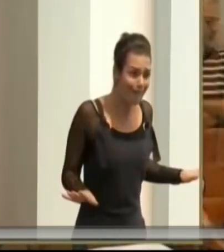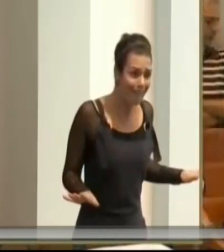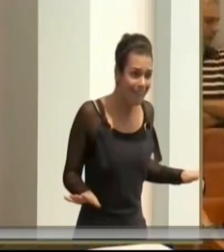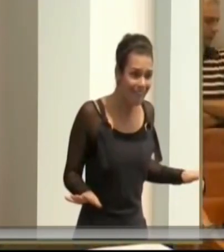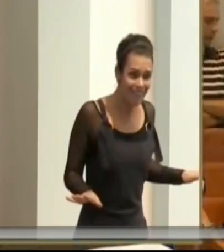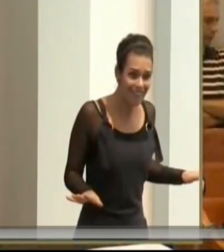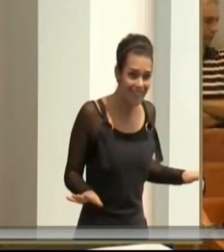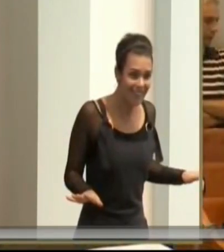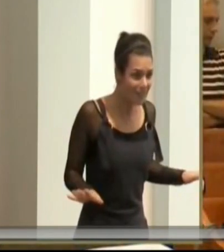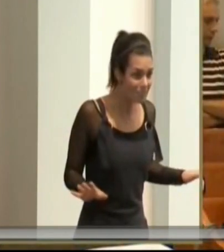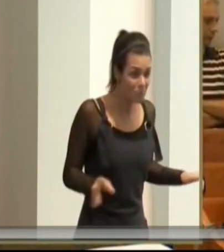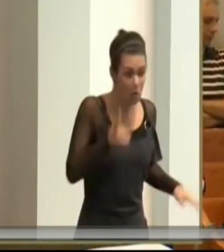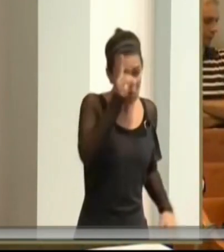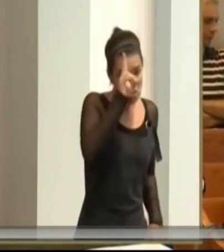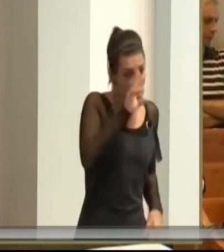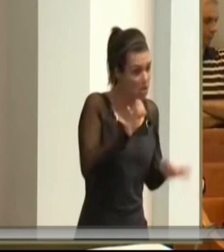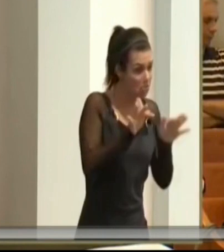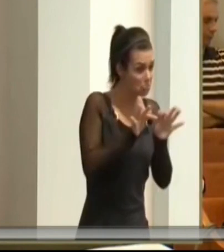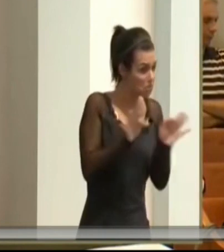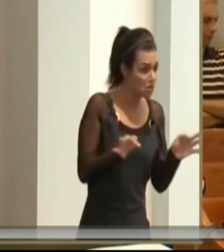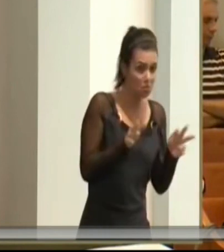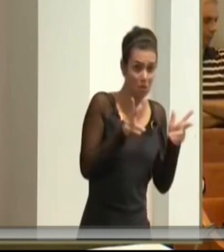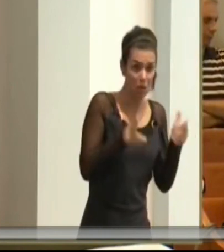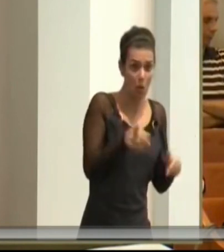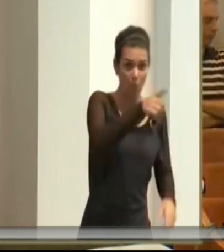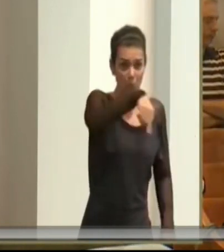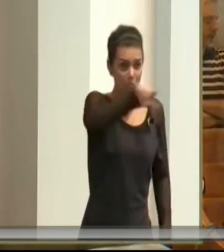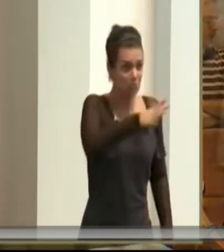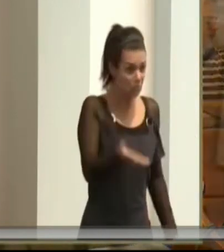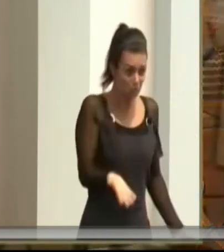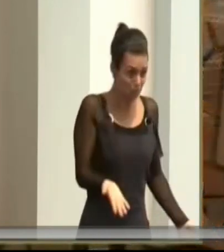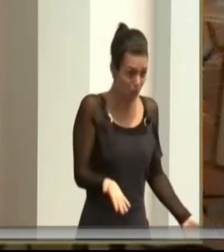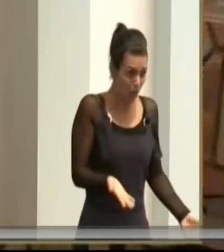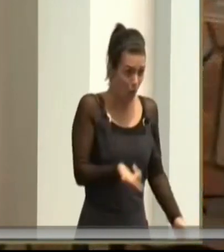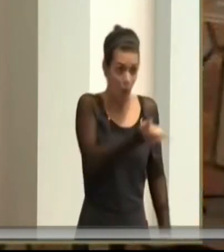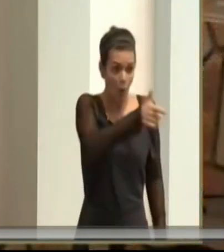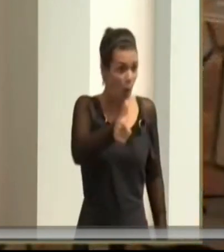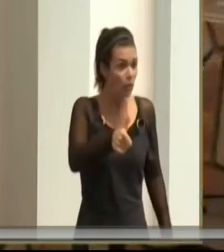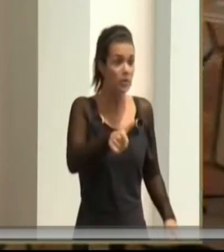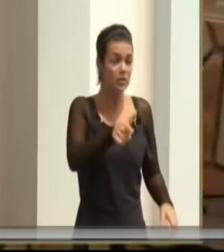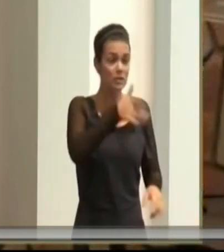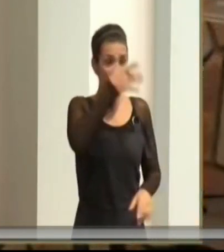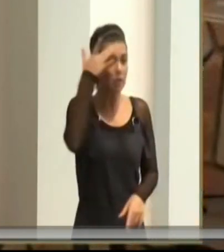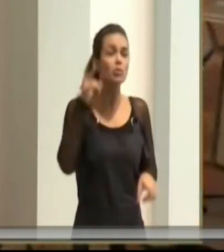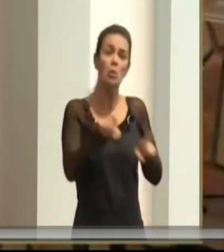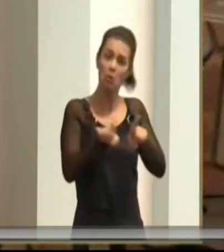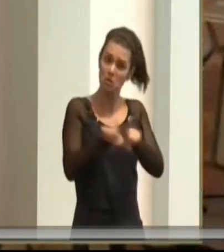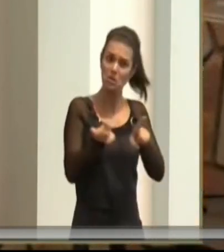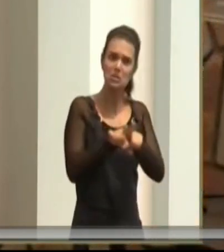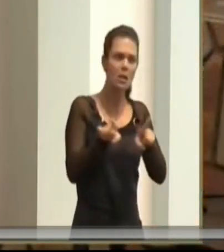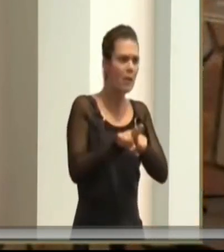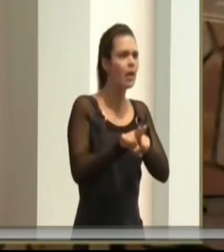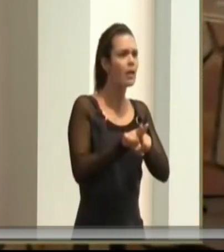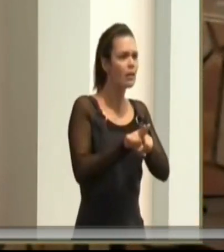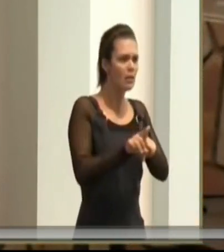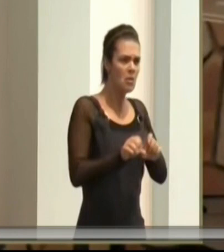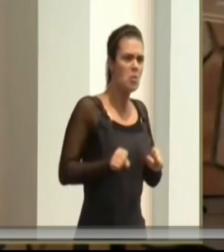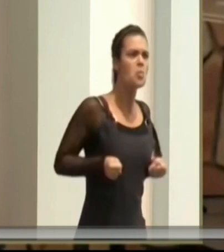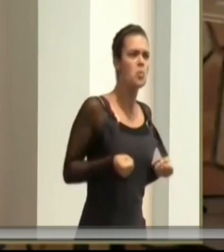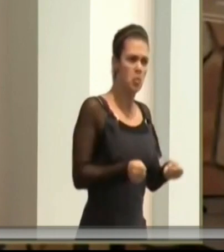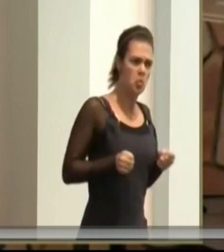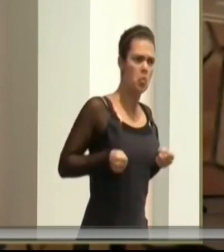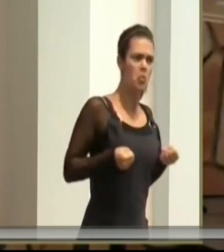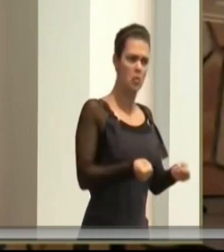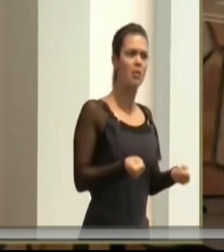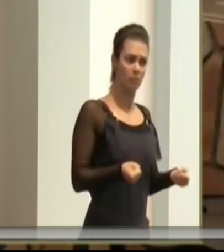humanidade. Poderíamos citar aqui inúmeros homens e mulheres que defenderam suas ideologias,